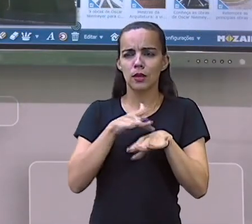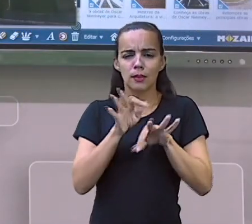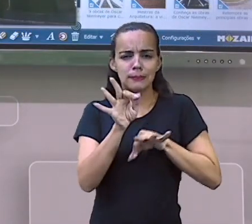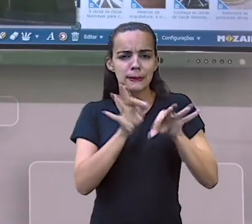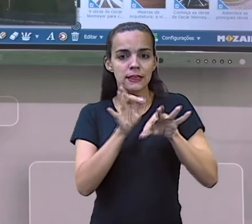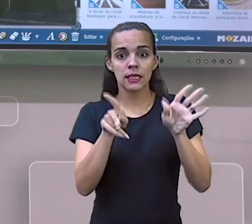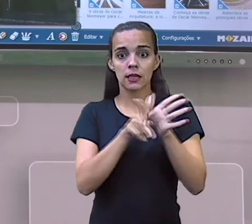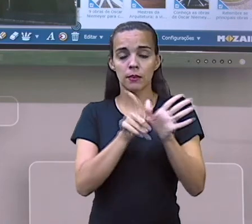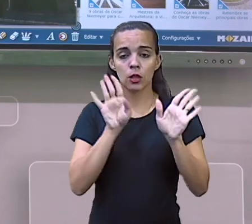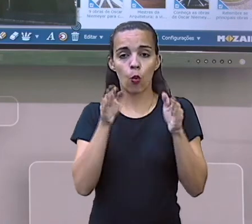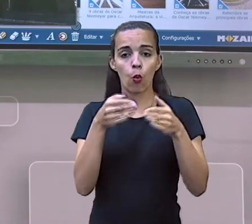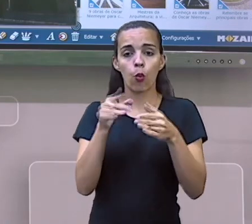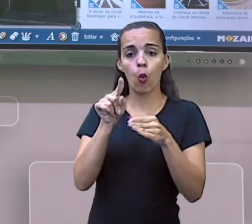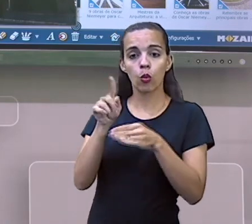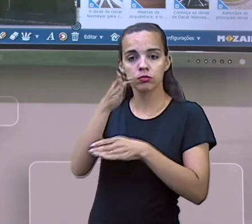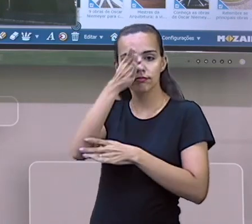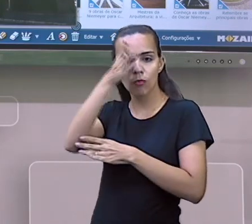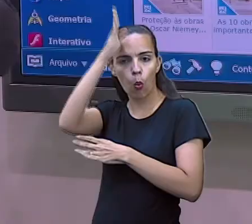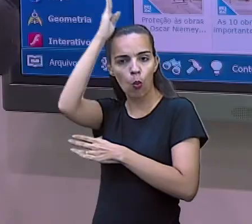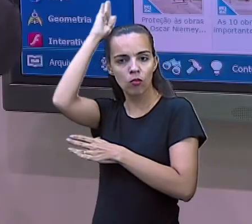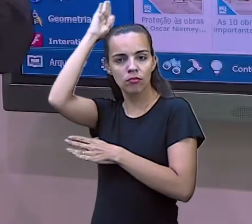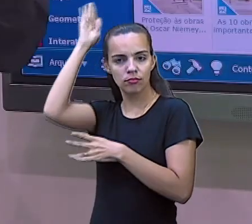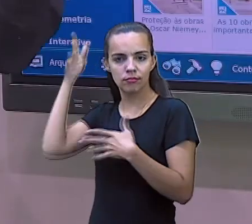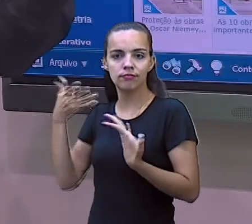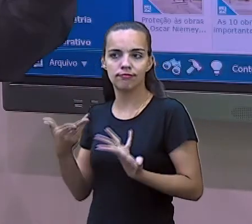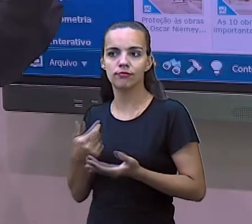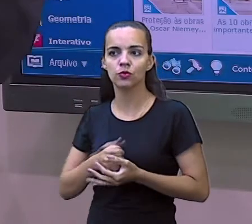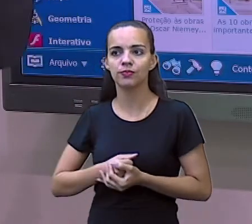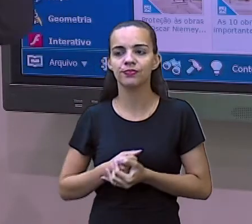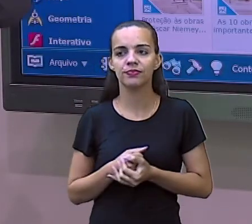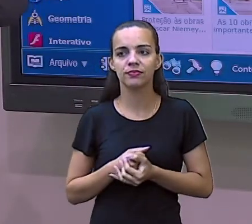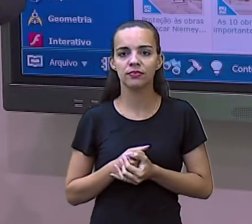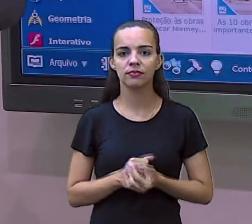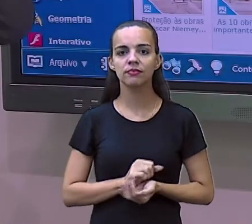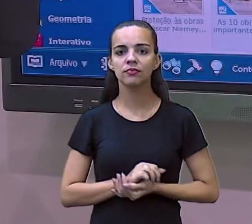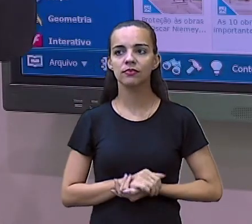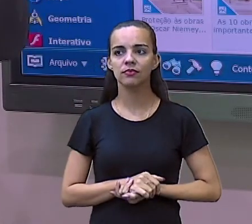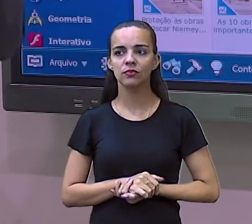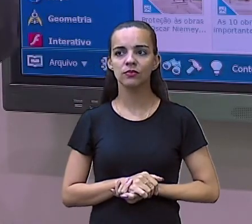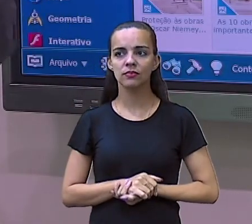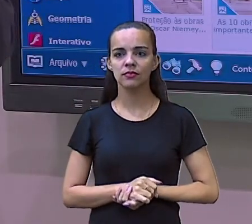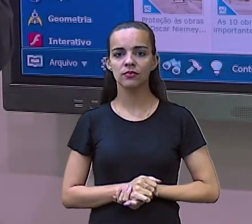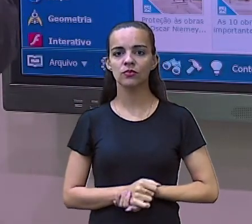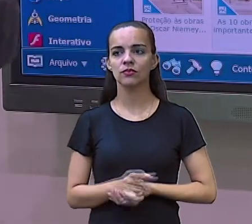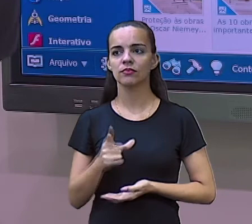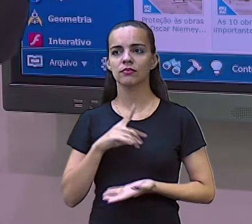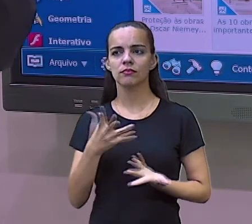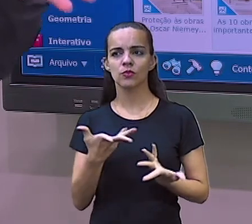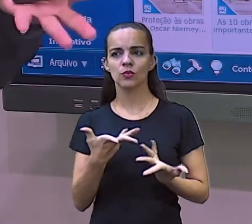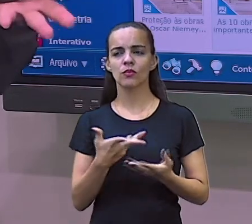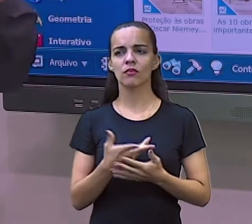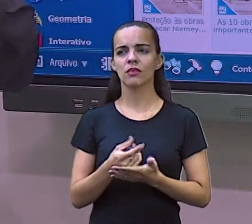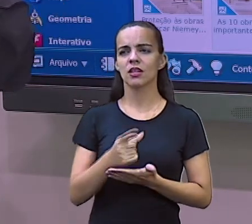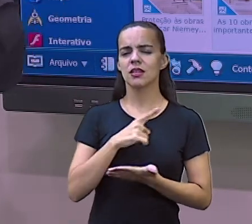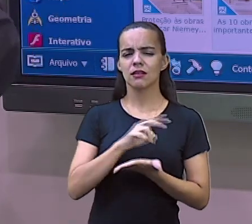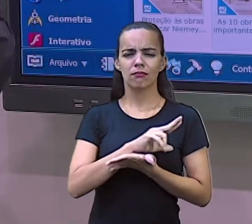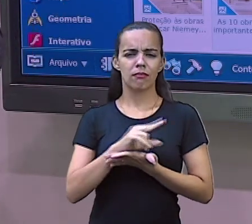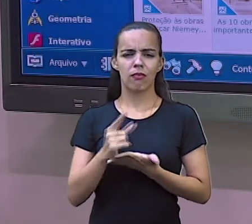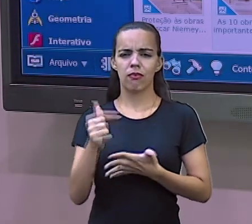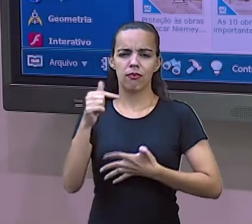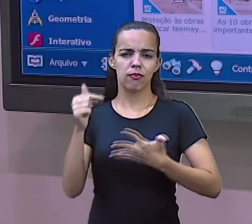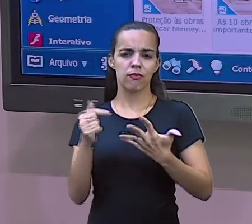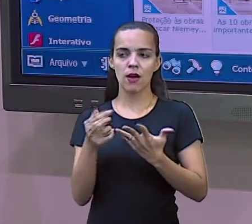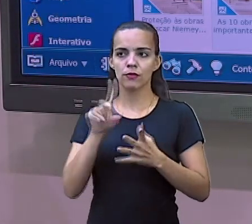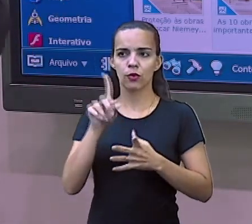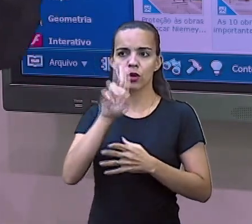greco-romano. Então, toda aquela fachada com as colunas jônicas, dóricas,